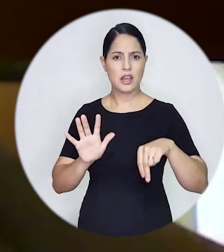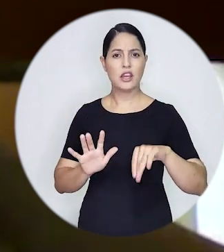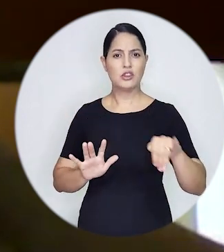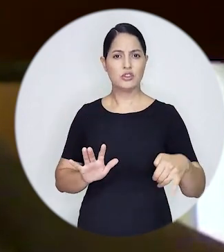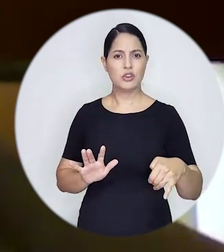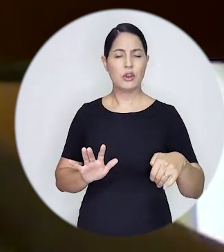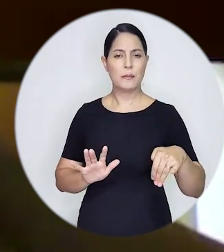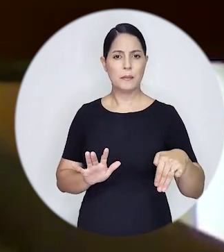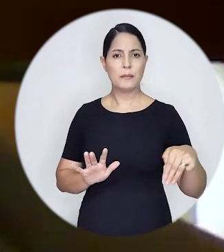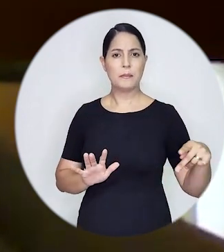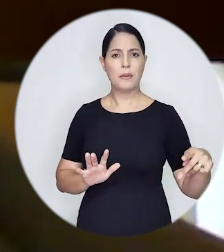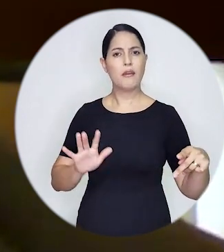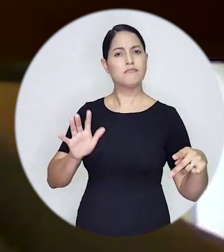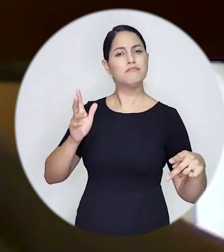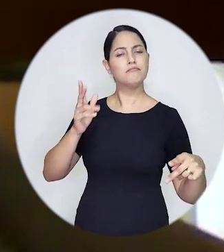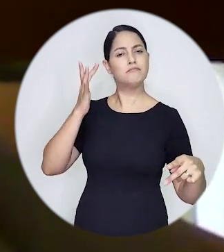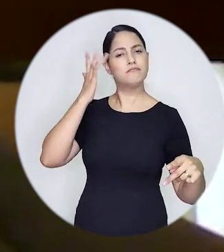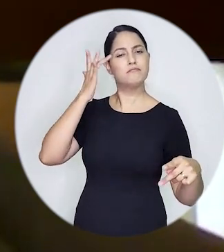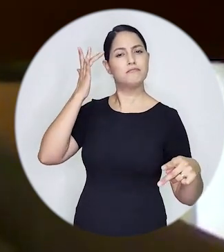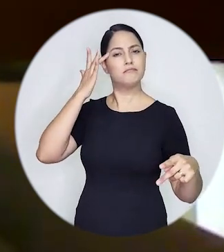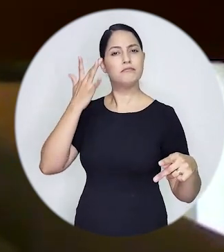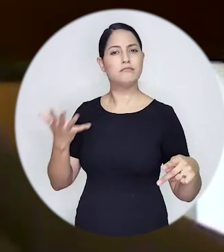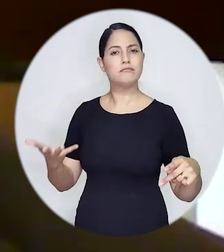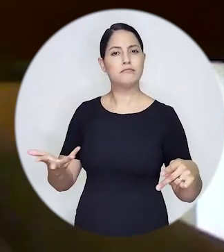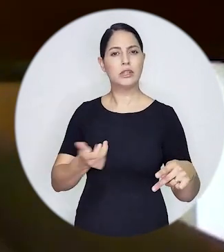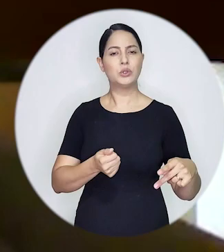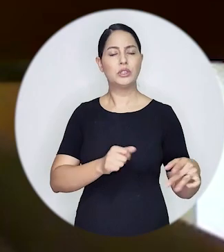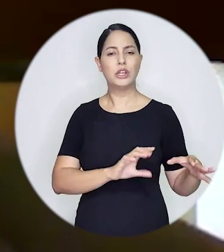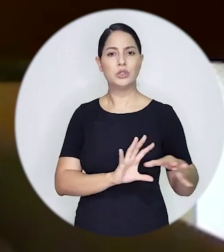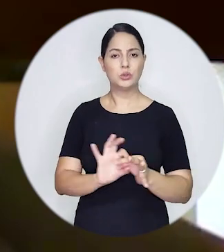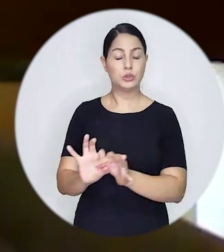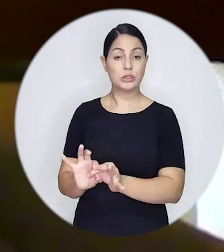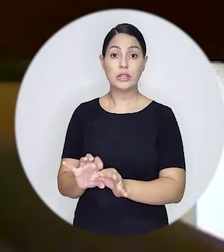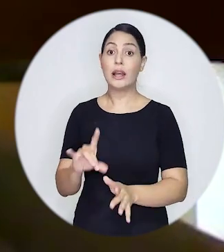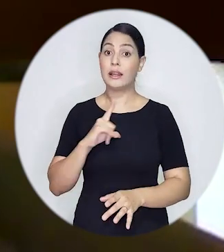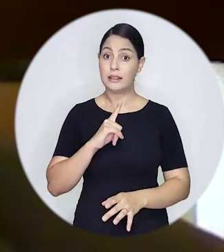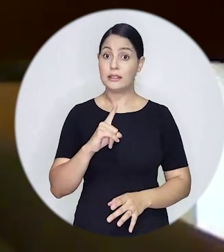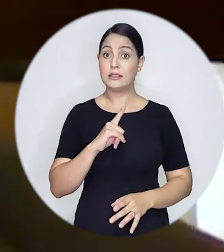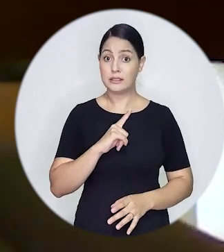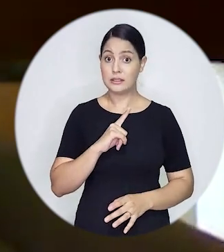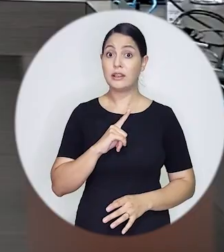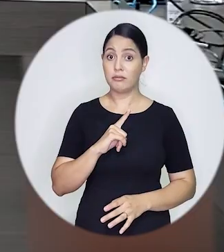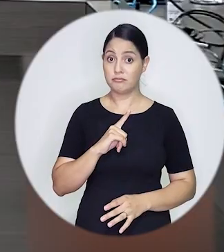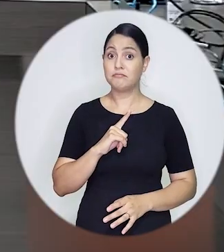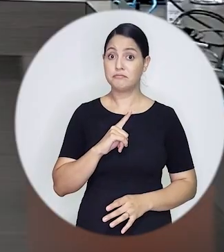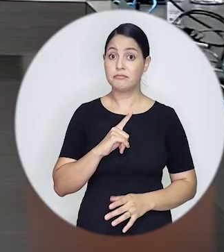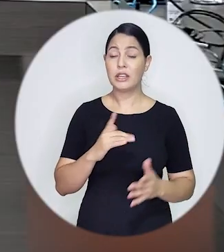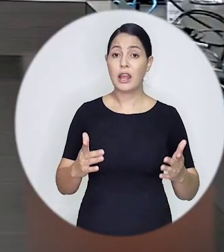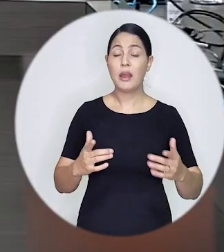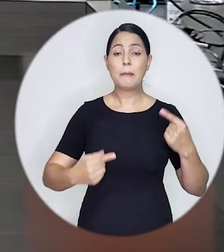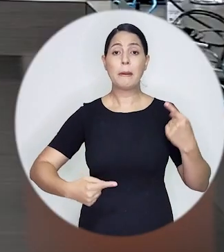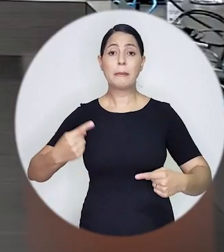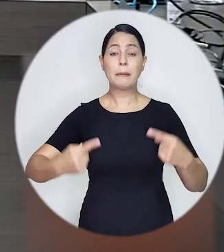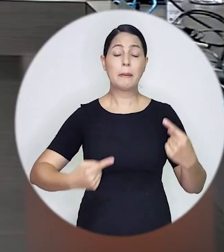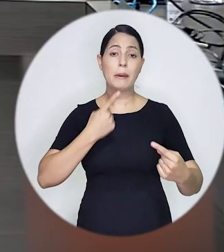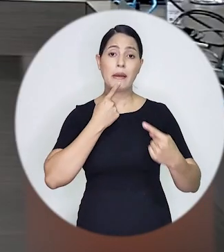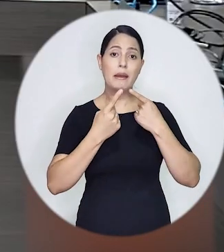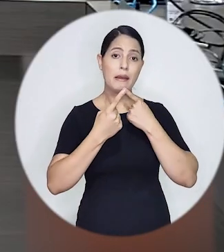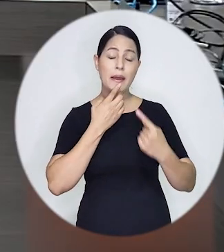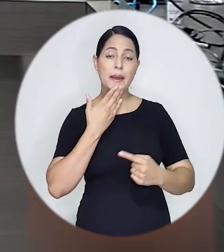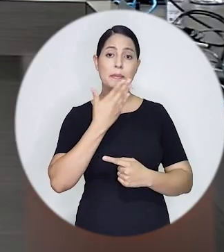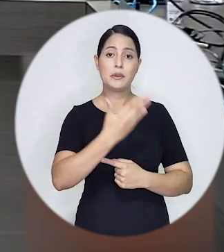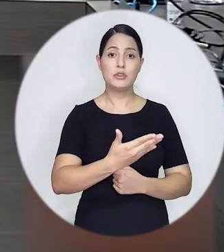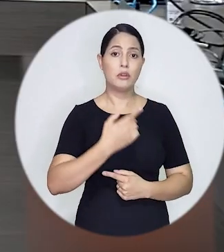e, em especial, para com a advocacia, de sorte que, de forma unânime, aprovou todos os